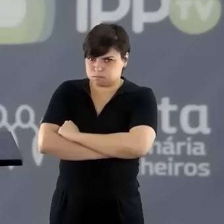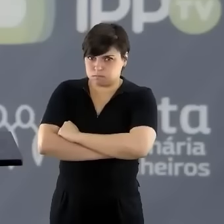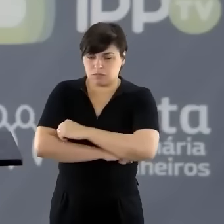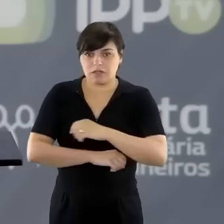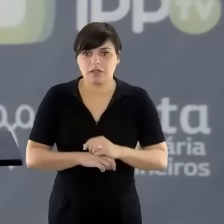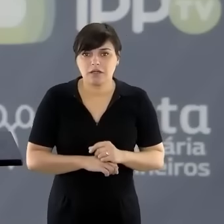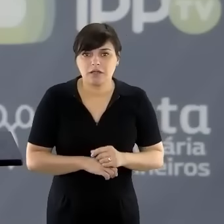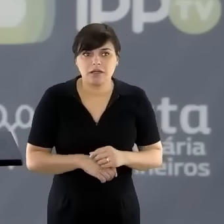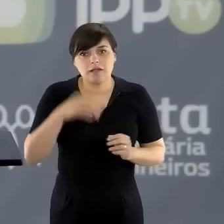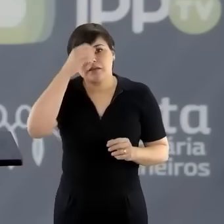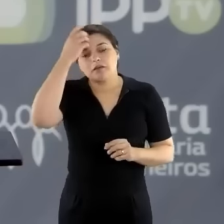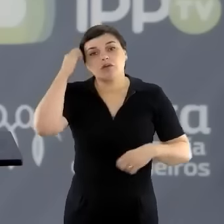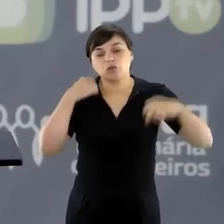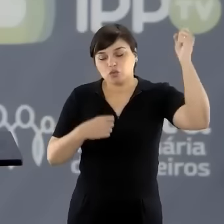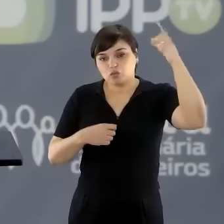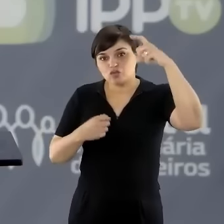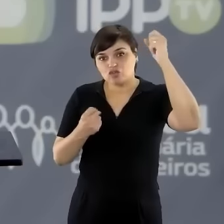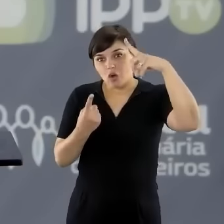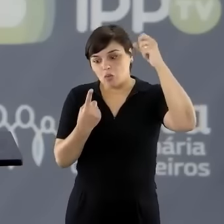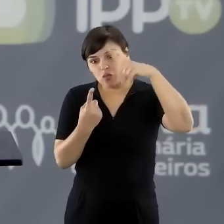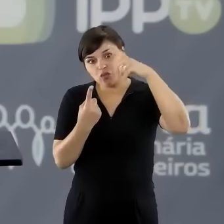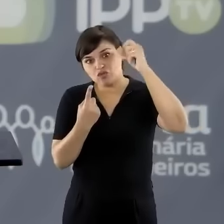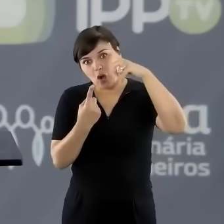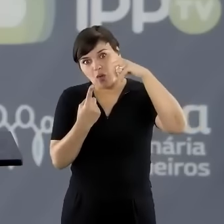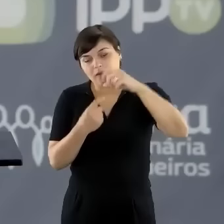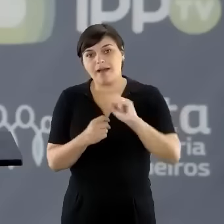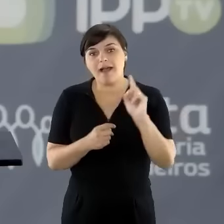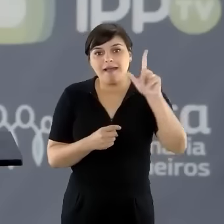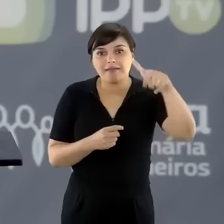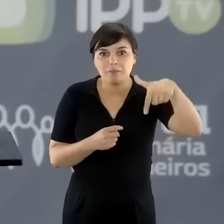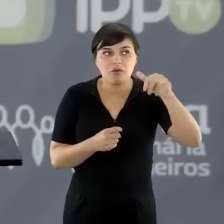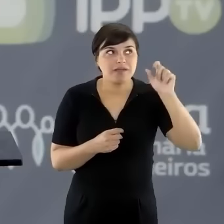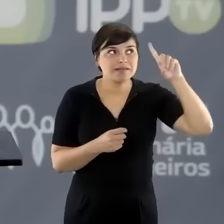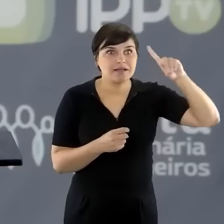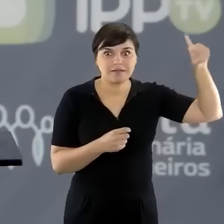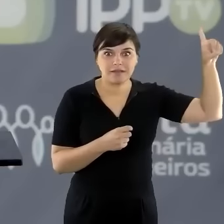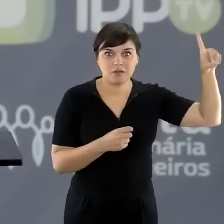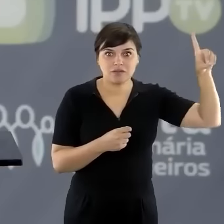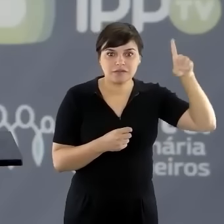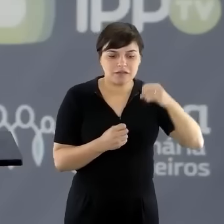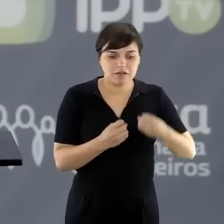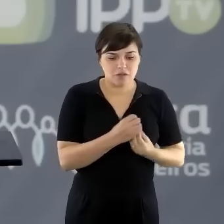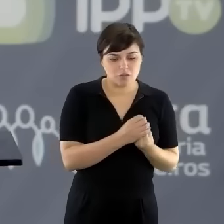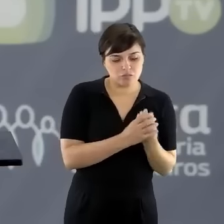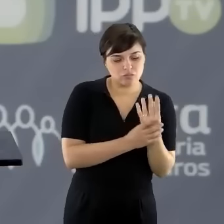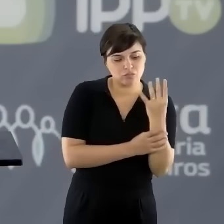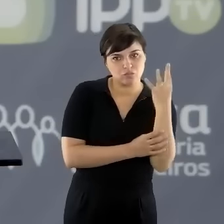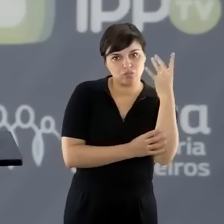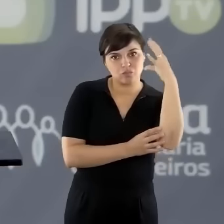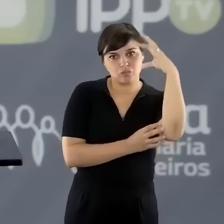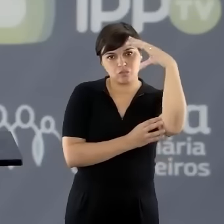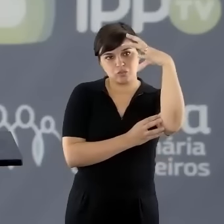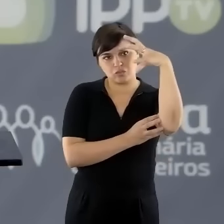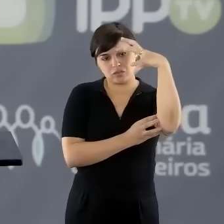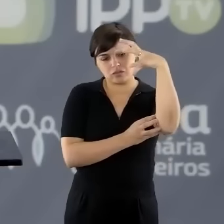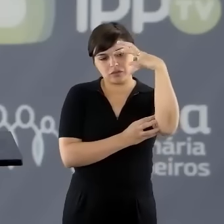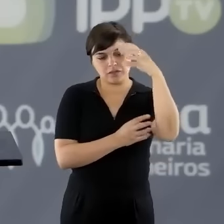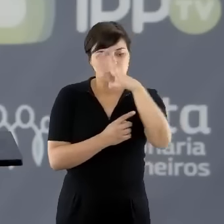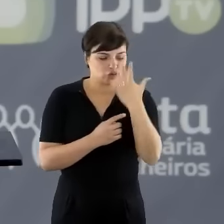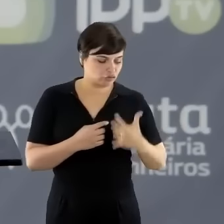com a sombra no outro dia Deus mandou um verma cortou a planta o sol bateu calor demais e ficou aborrecido